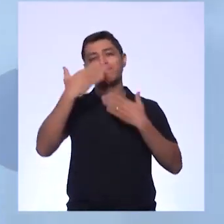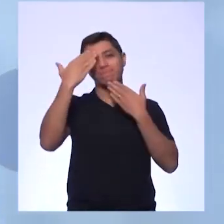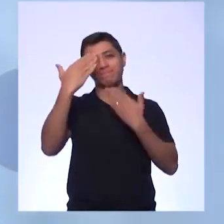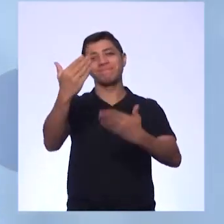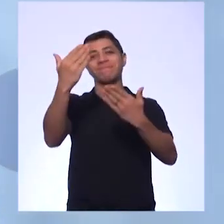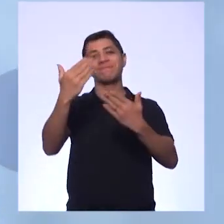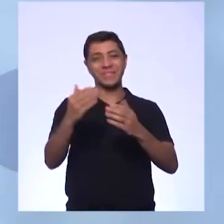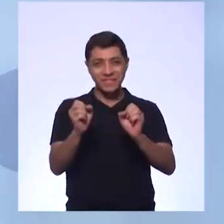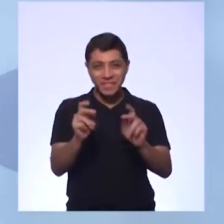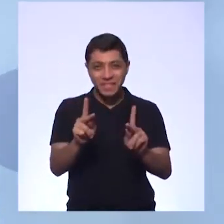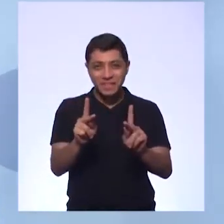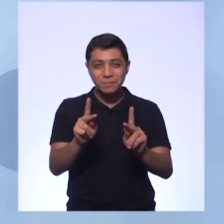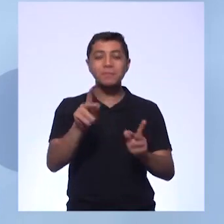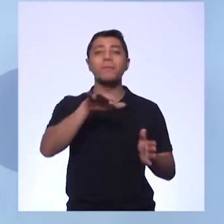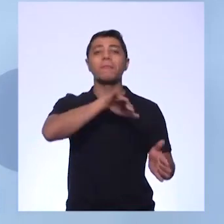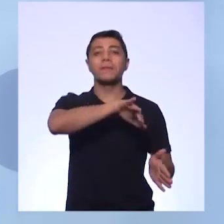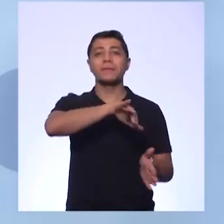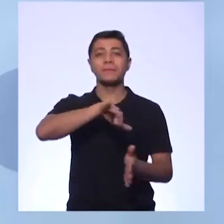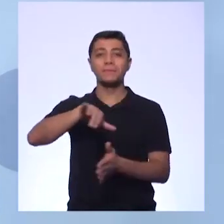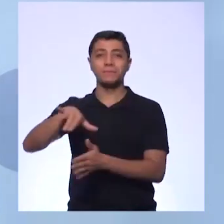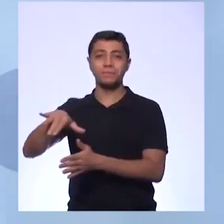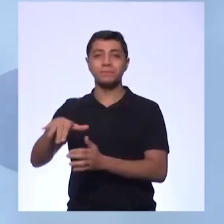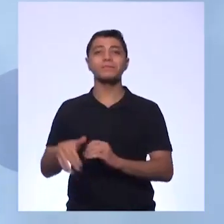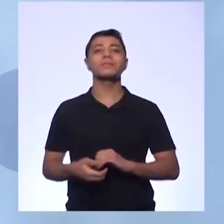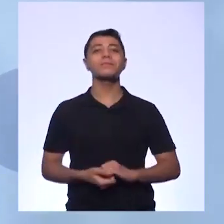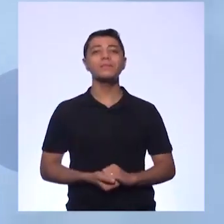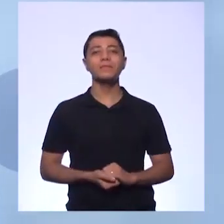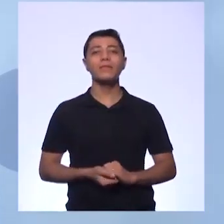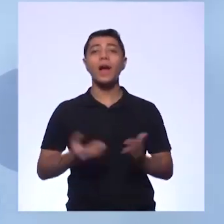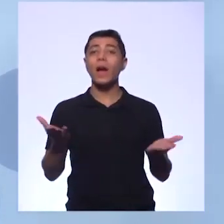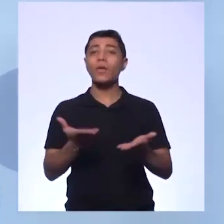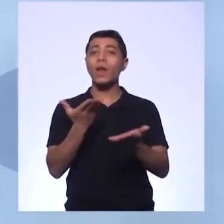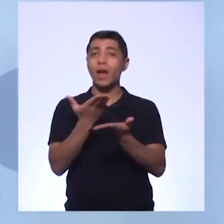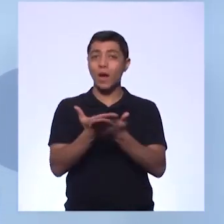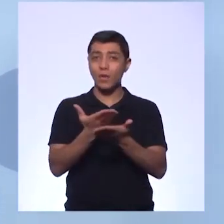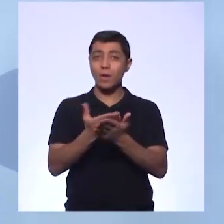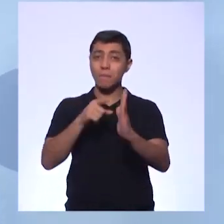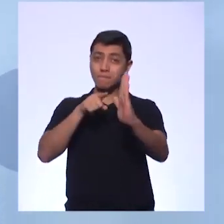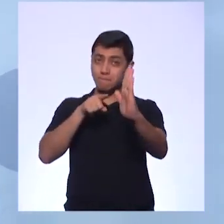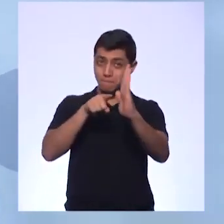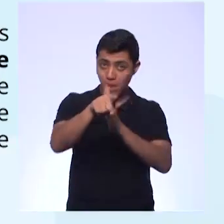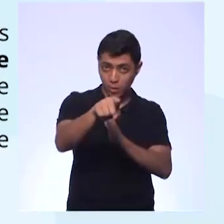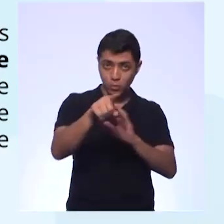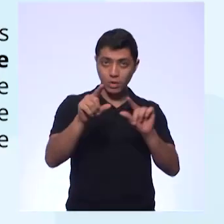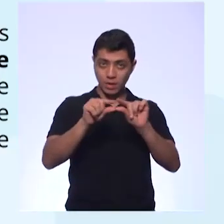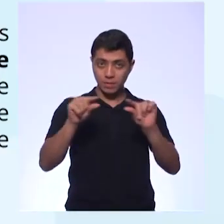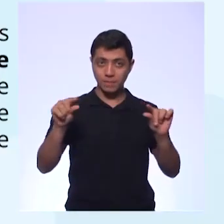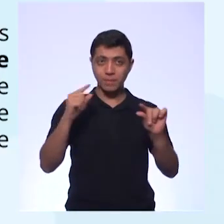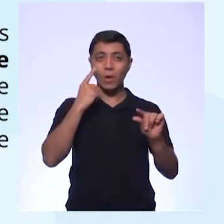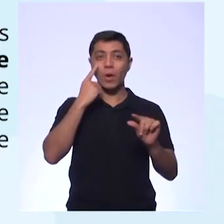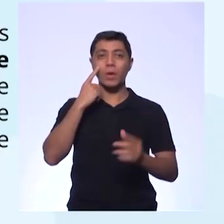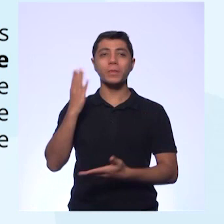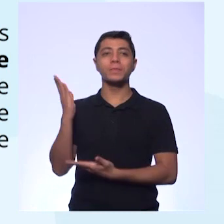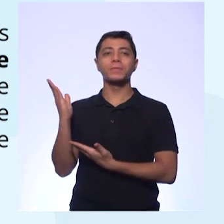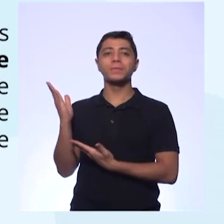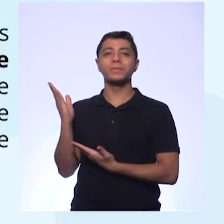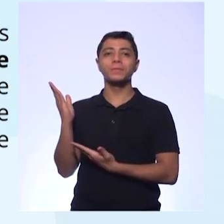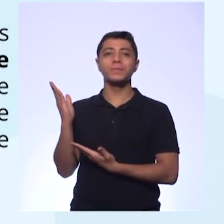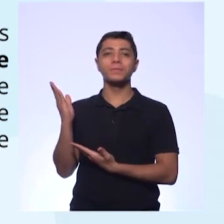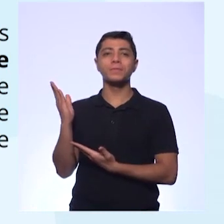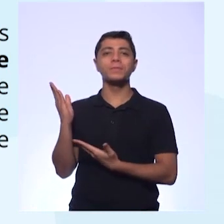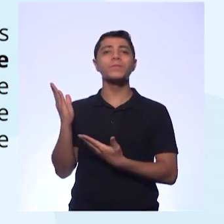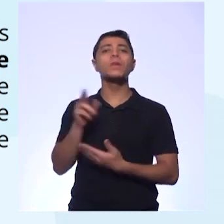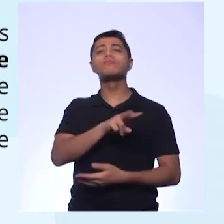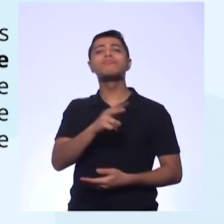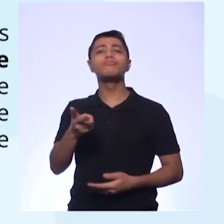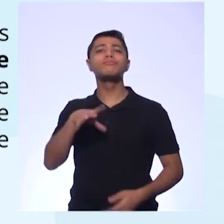Então vamos falar sobre a aula de hoje. A gente tem uma pergunta aí para vocês. How many experiments do you run in a day? Quantos